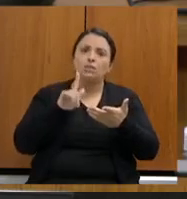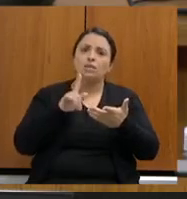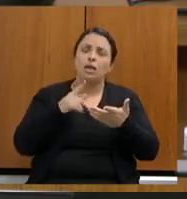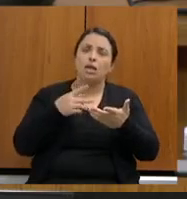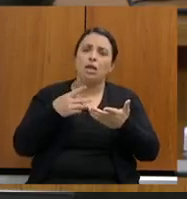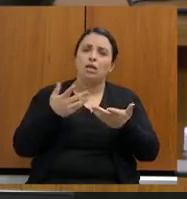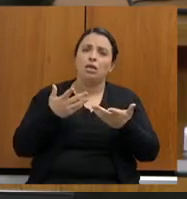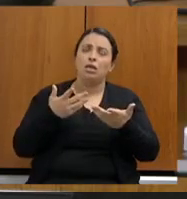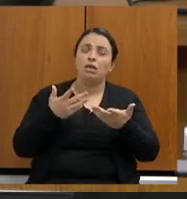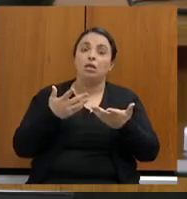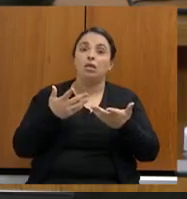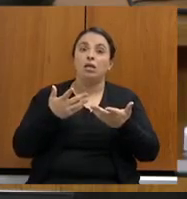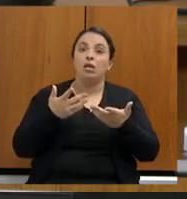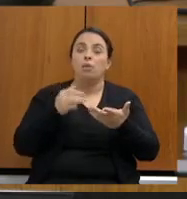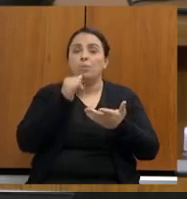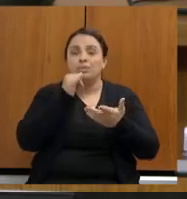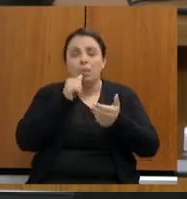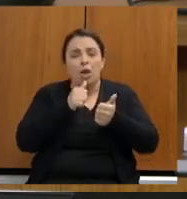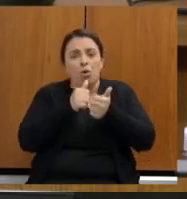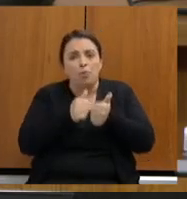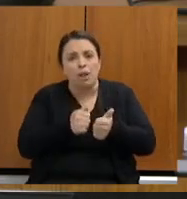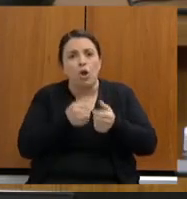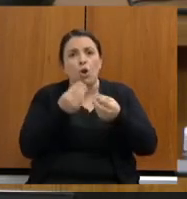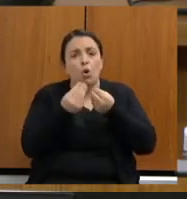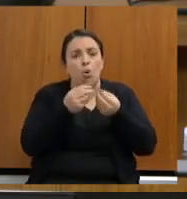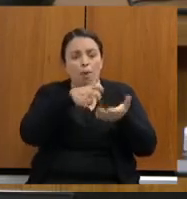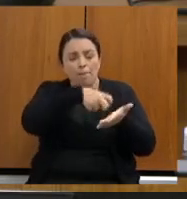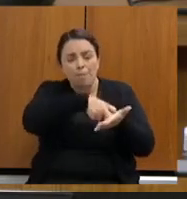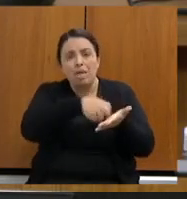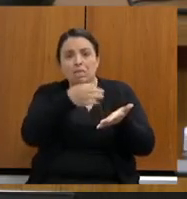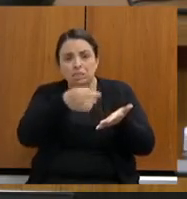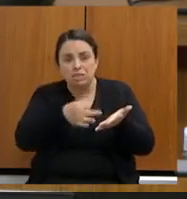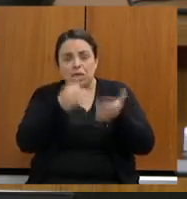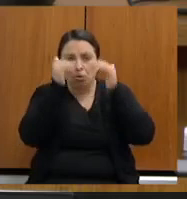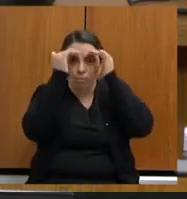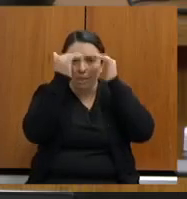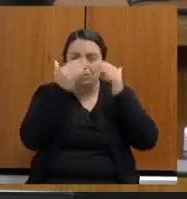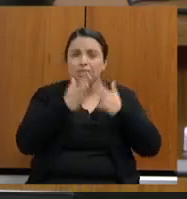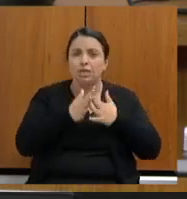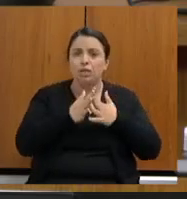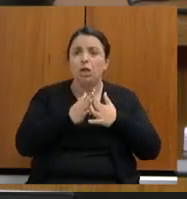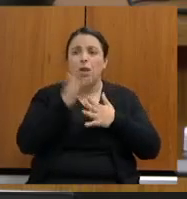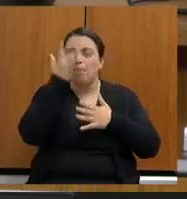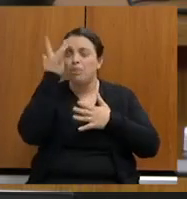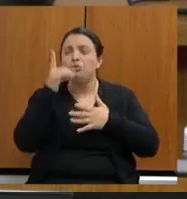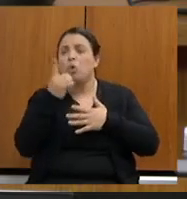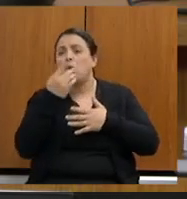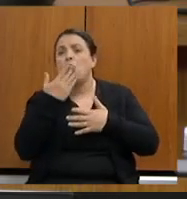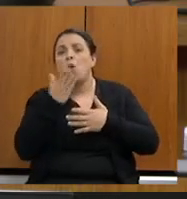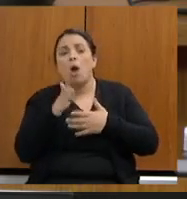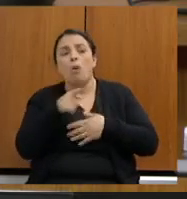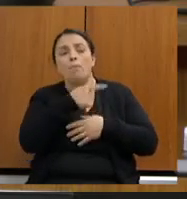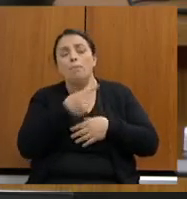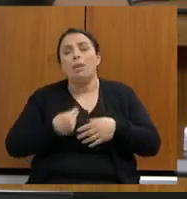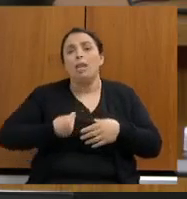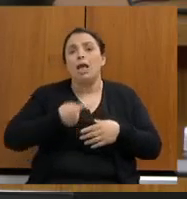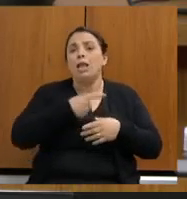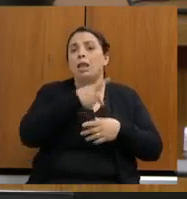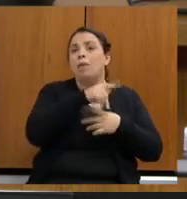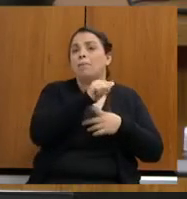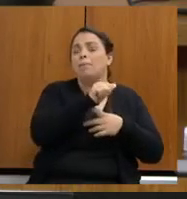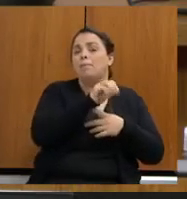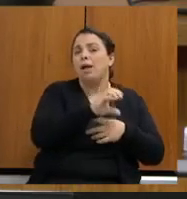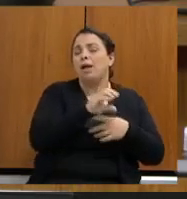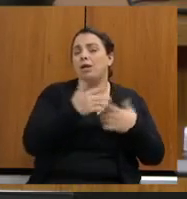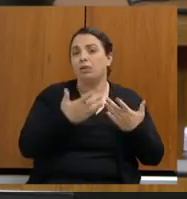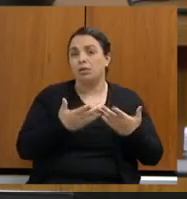acompanhar o cumprimento da pena acompanhar Quem é esse que foi lá para tá Quê que essa pessoa se vemos a eu Rodrigues